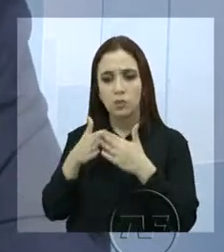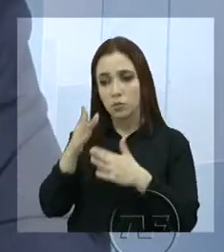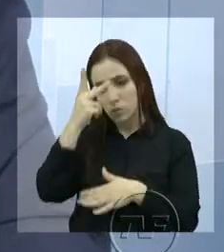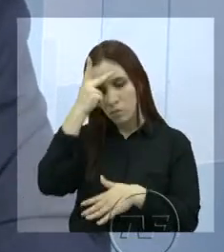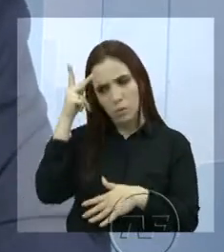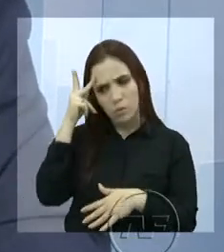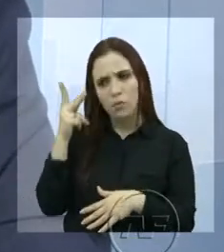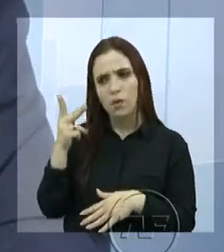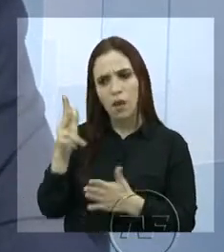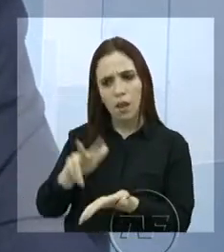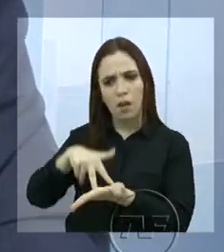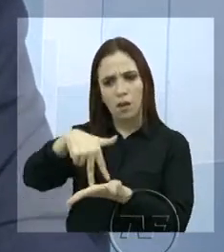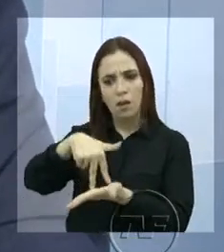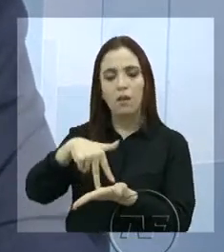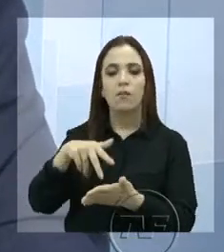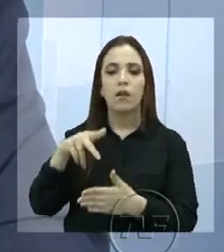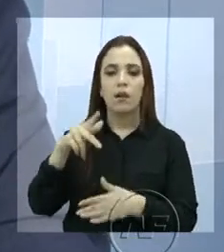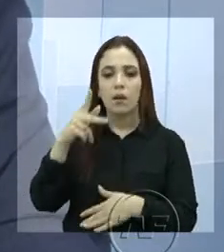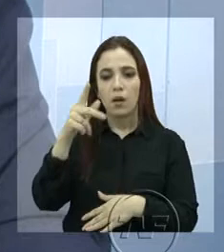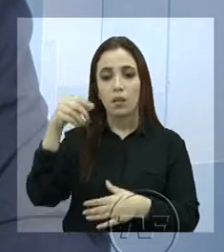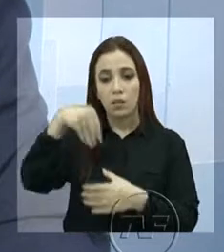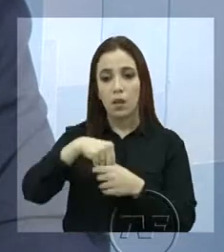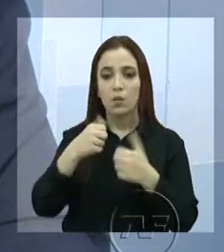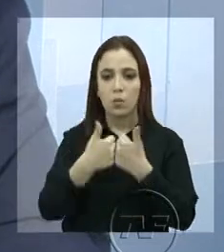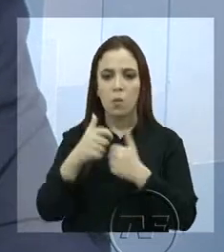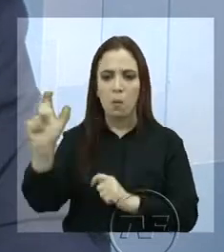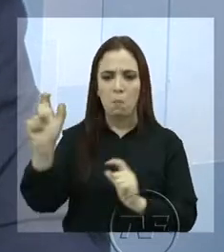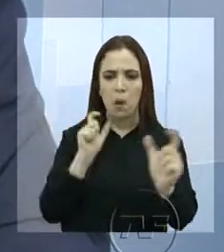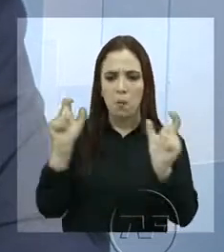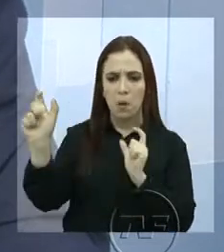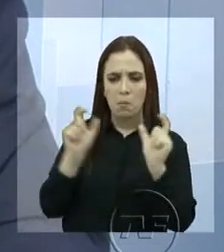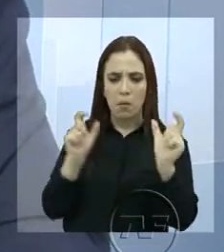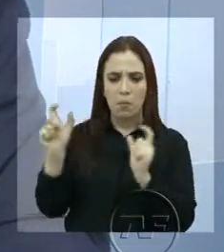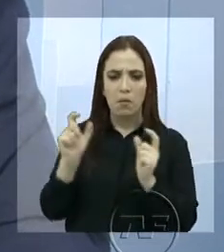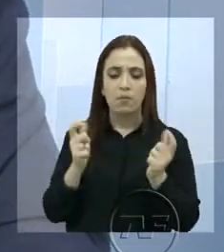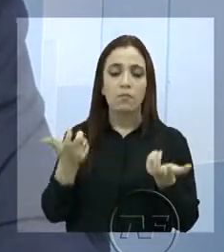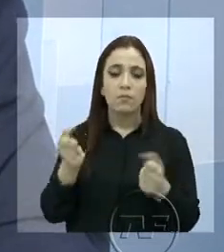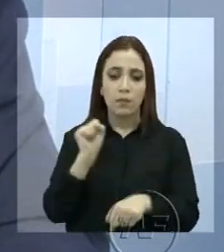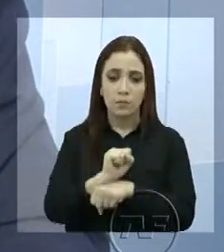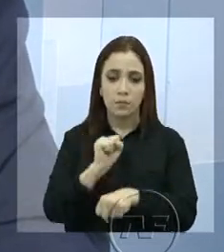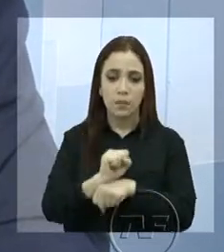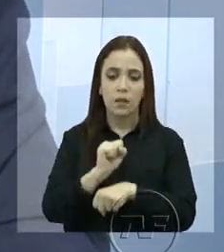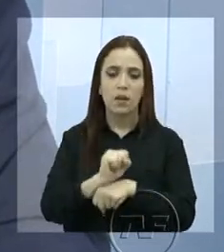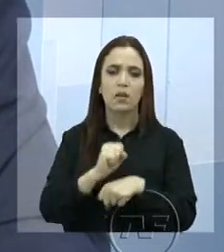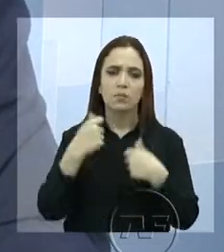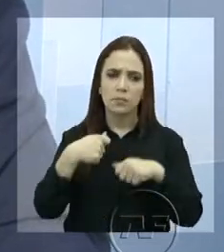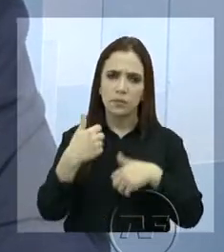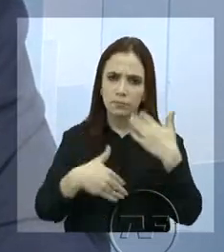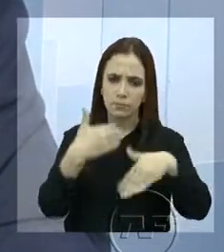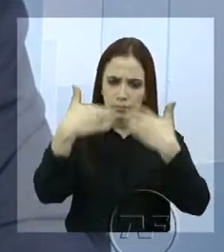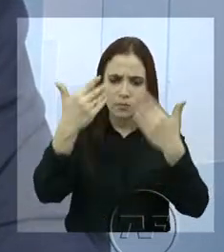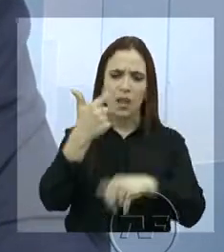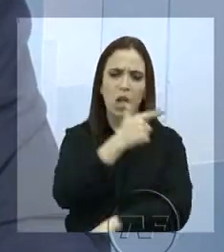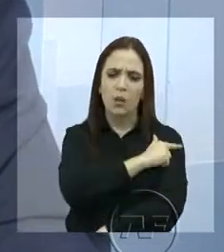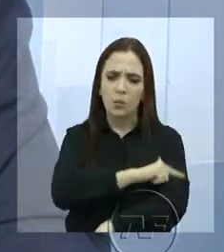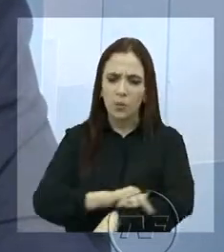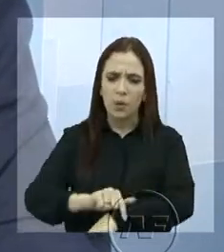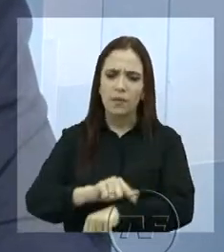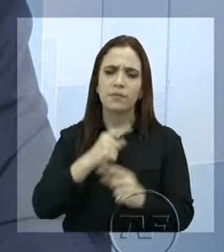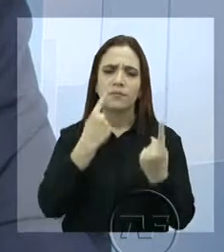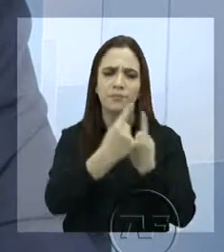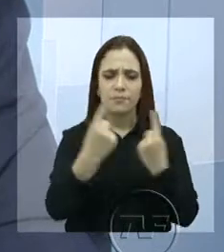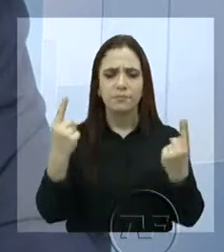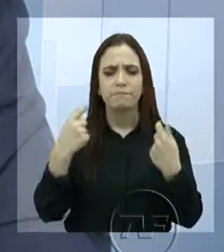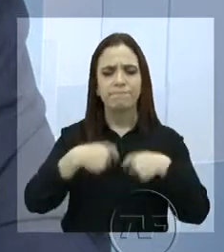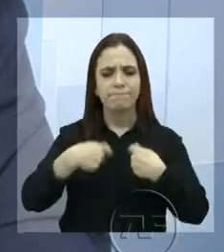levante, e foi extremamente hostilizado dentro do ônibus, né? A gente espera que realmente isso possa avançar, é uma questão de educação, a